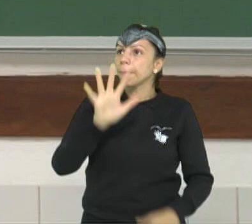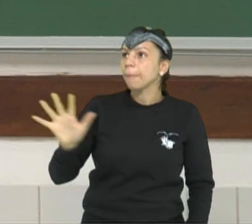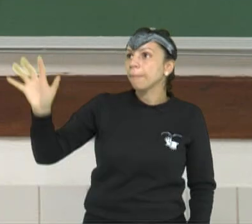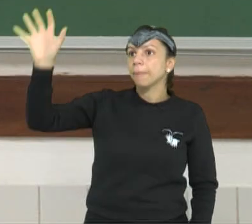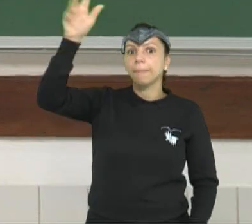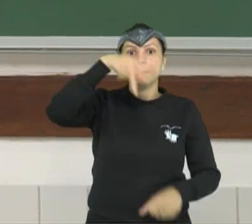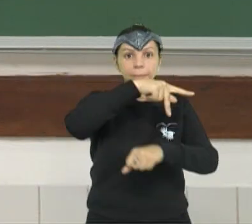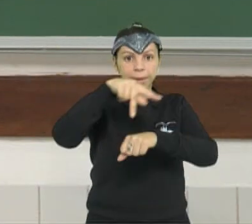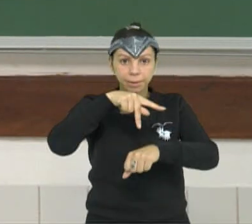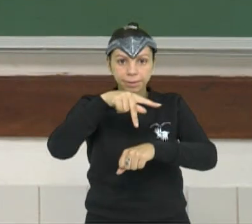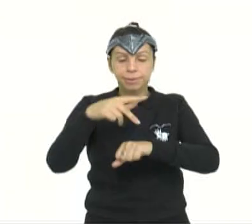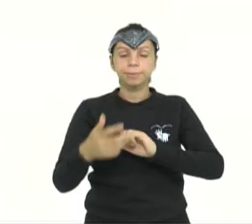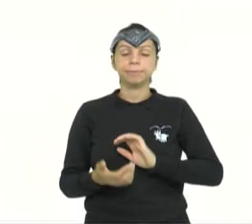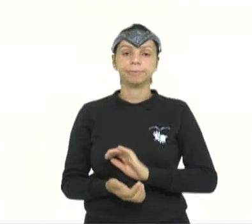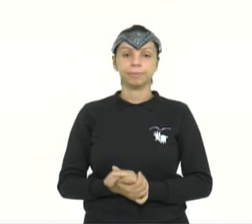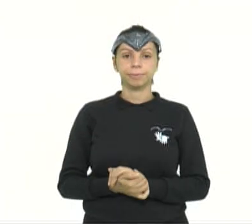essa atividade.